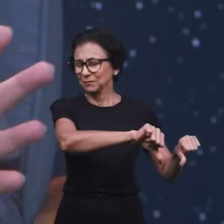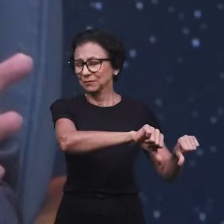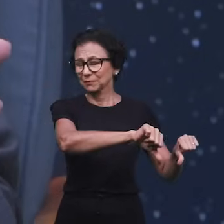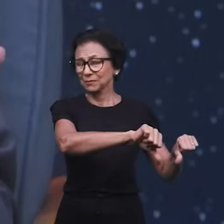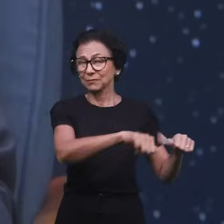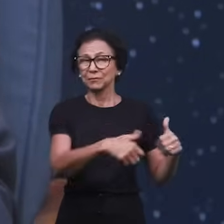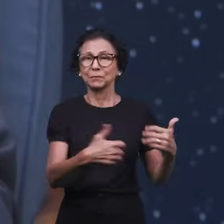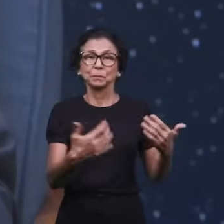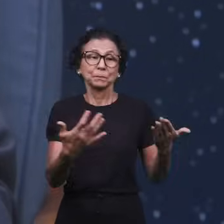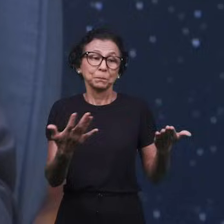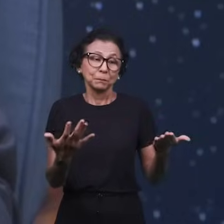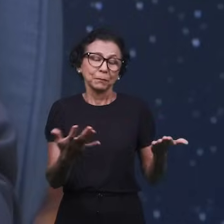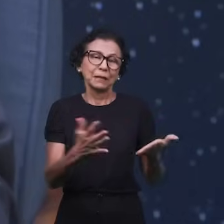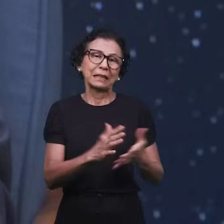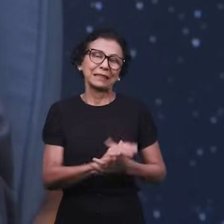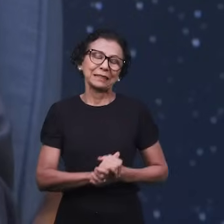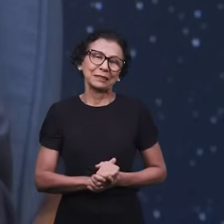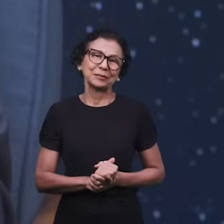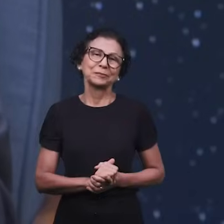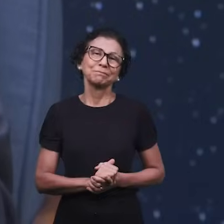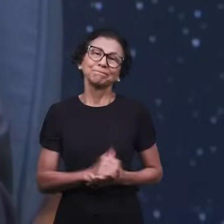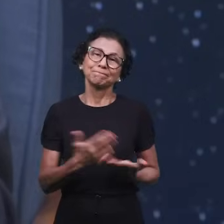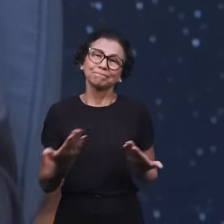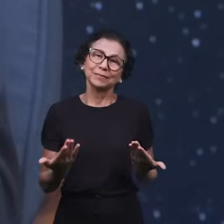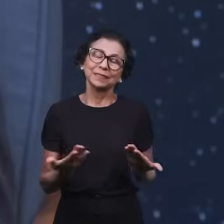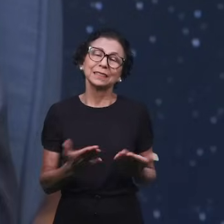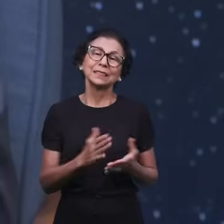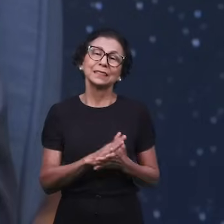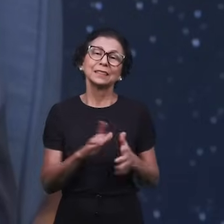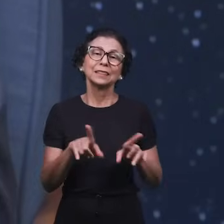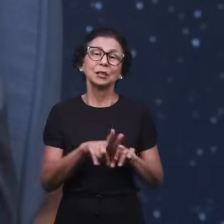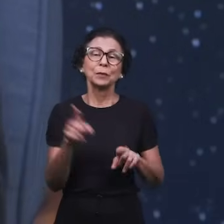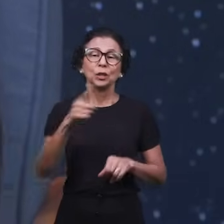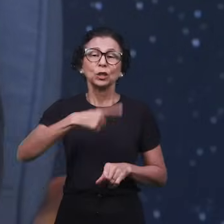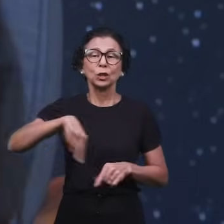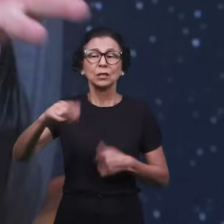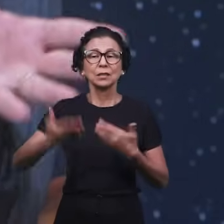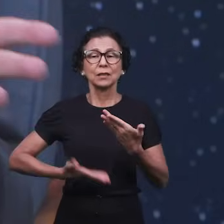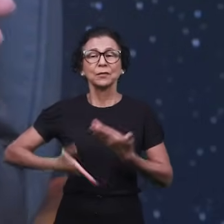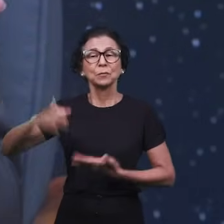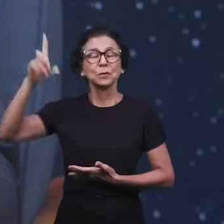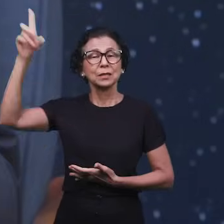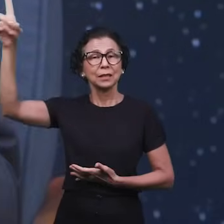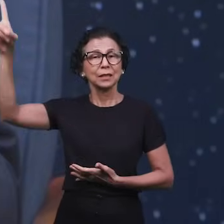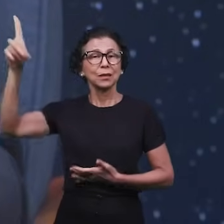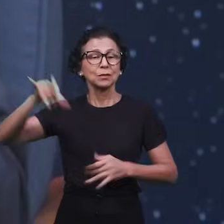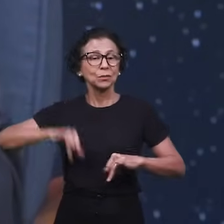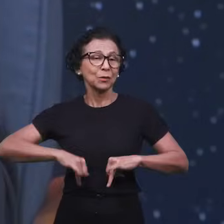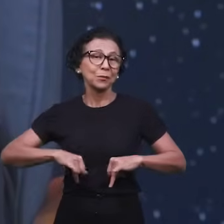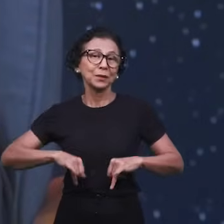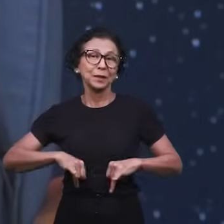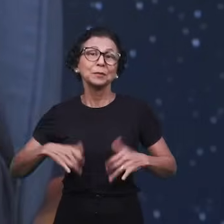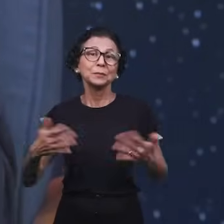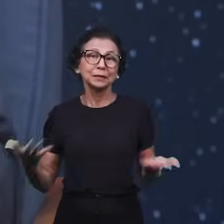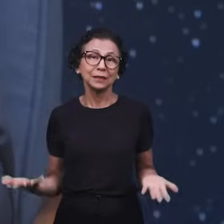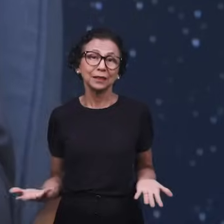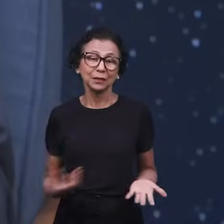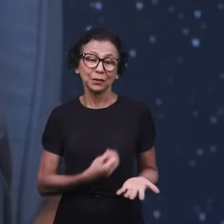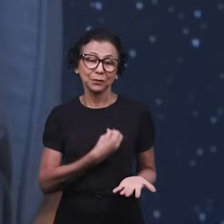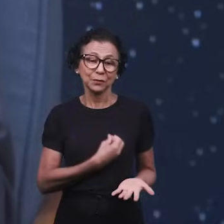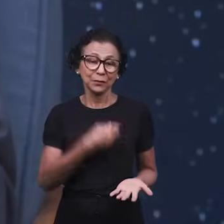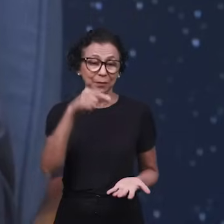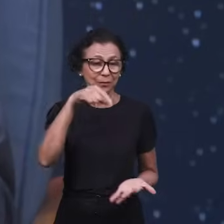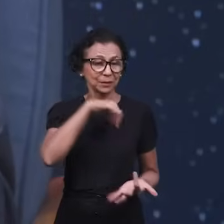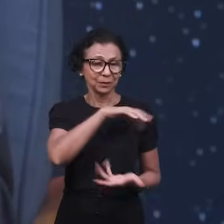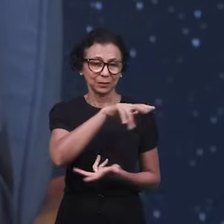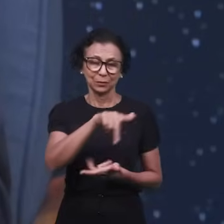de certa forma, afeta também os servos de Deus que estão neste mundo, apesar de não serem